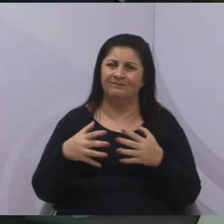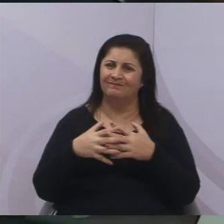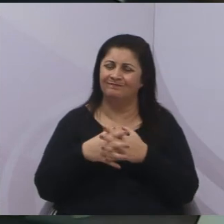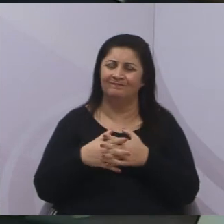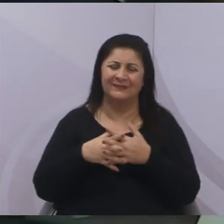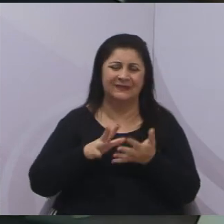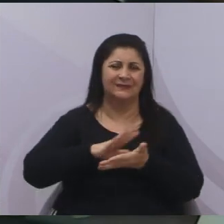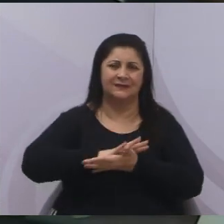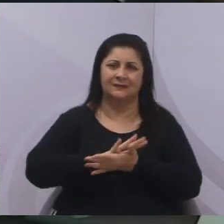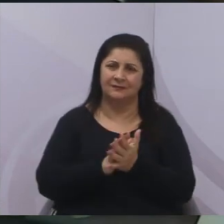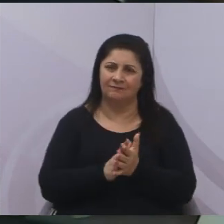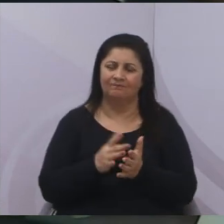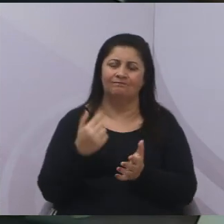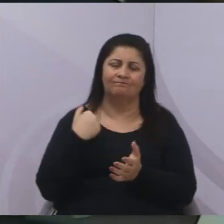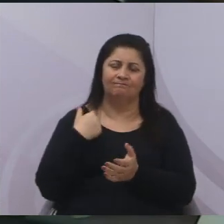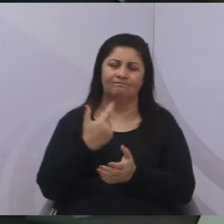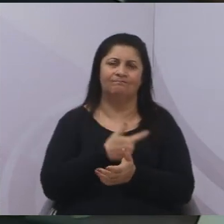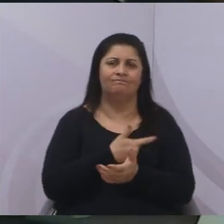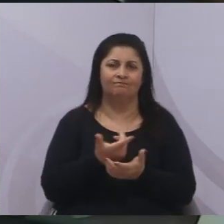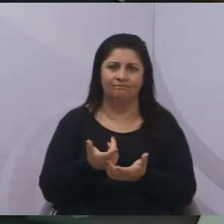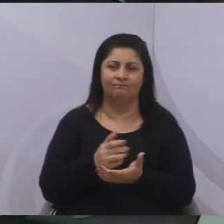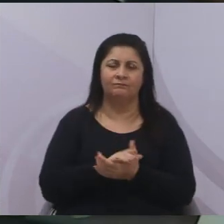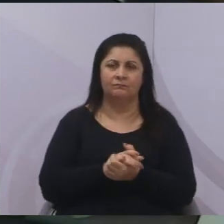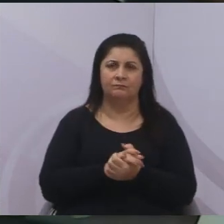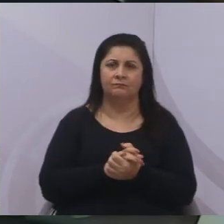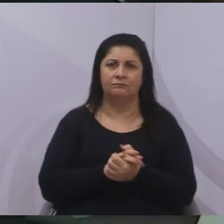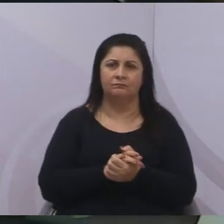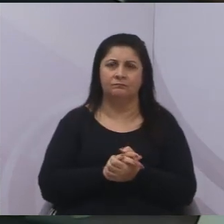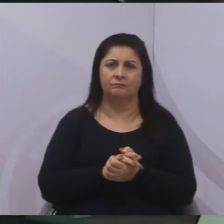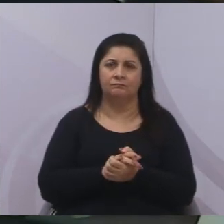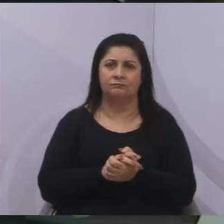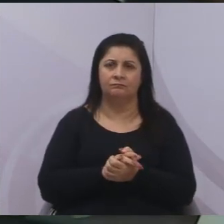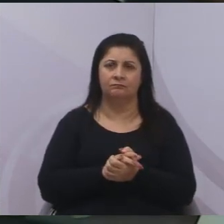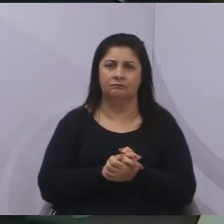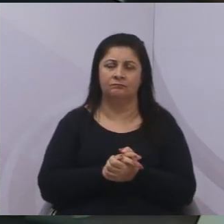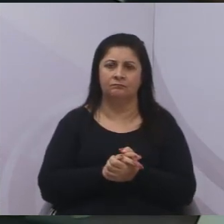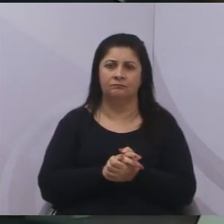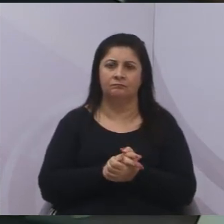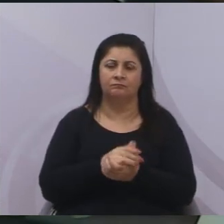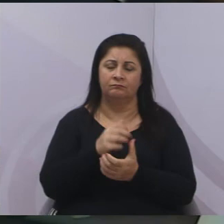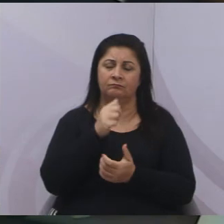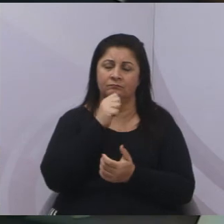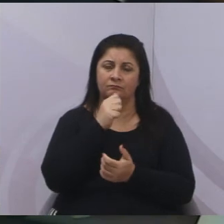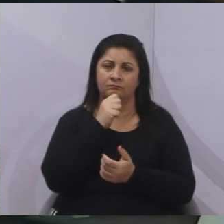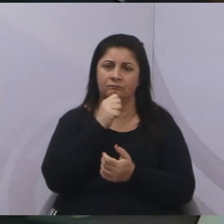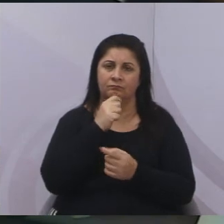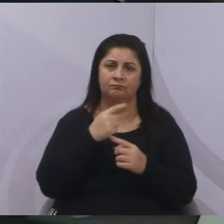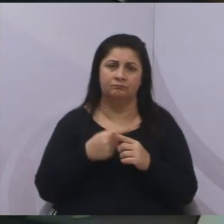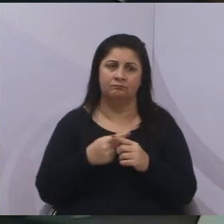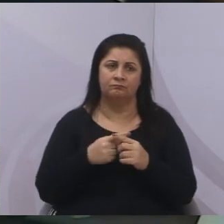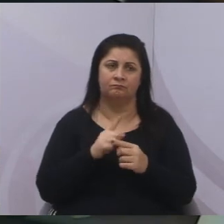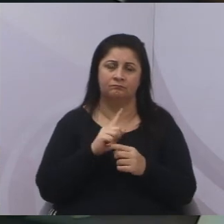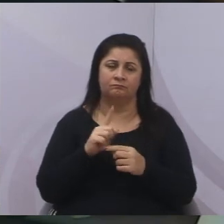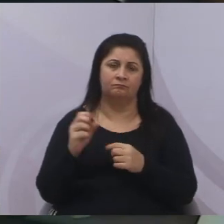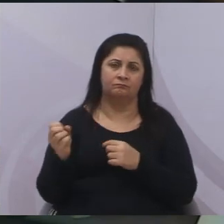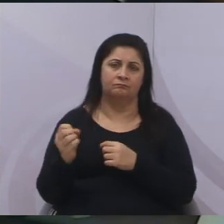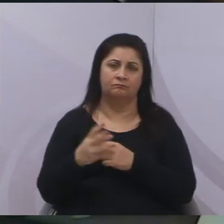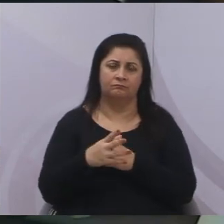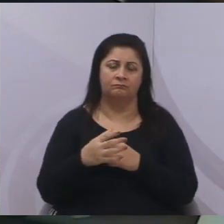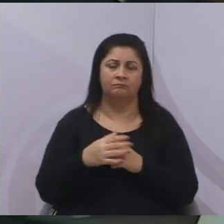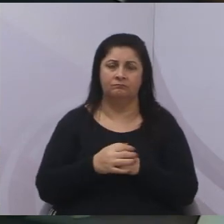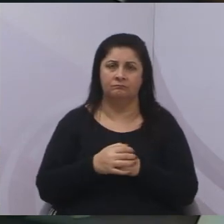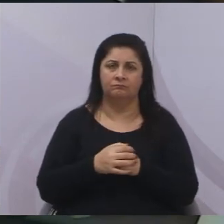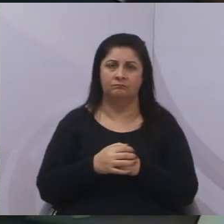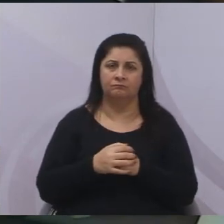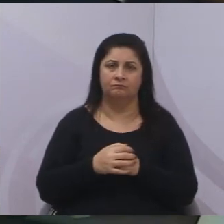desgraça que apareceu para nos perturbar, essa é a realidade, e está perturbando ainda, porque nós não podemos fazer o trabalho